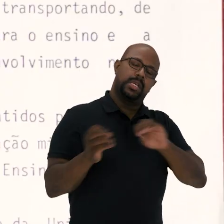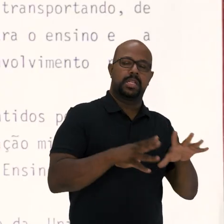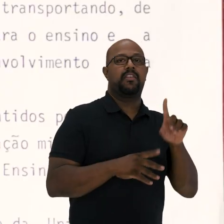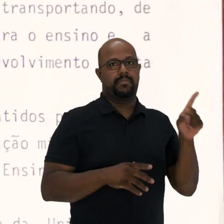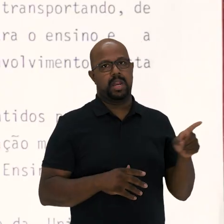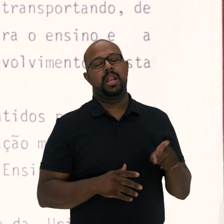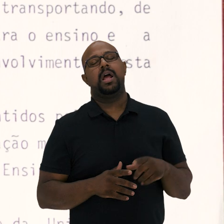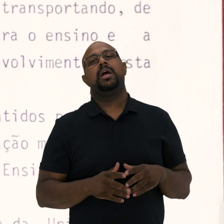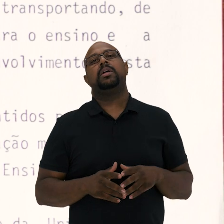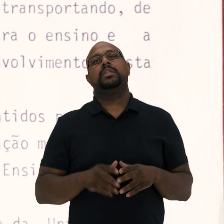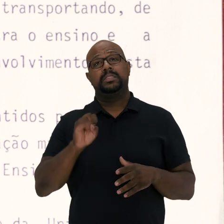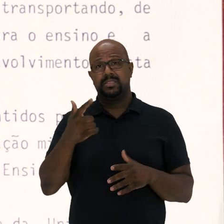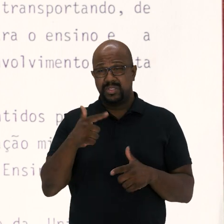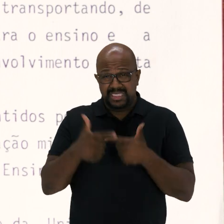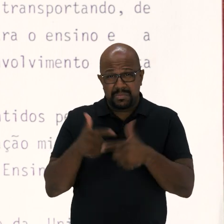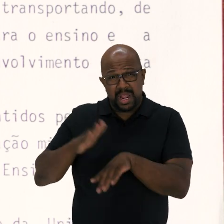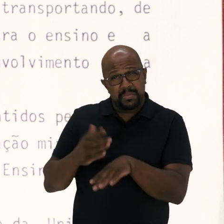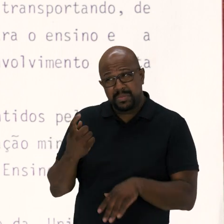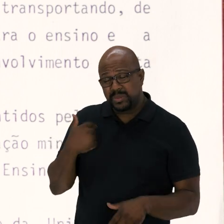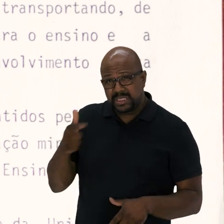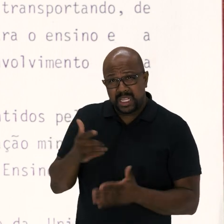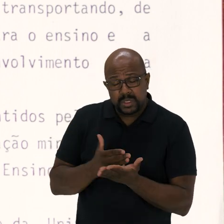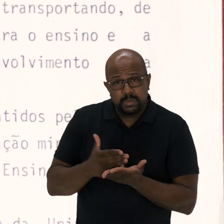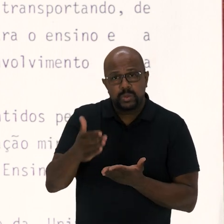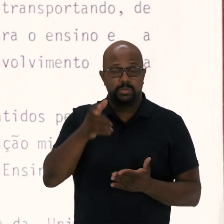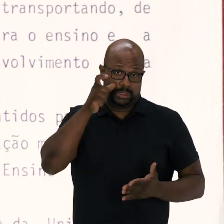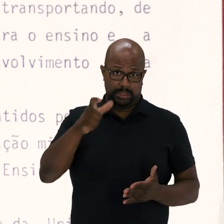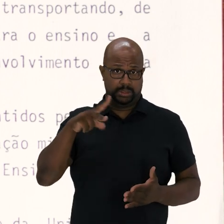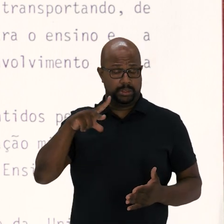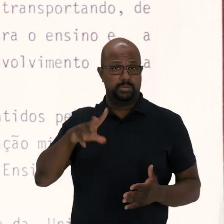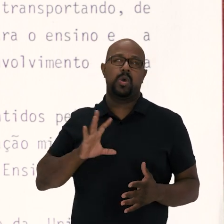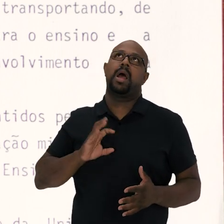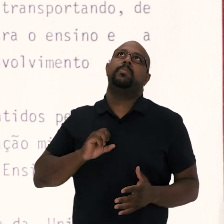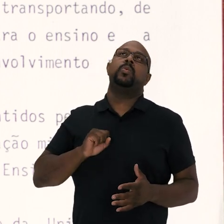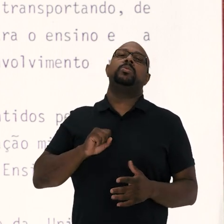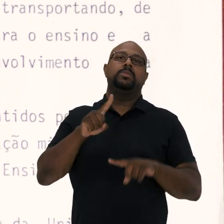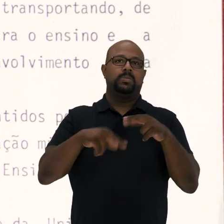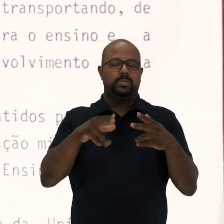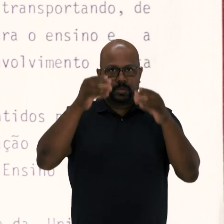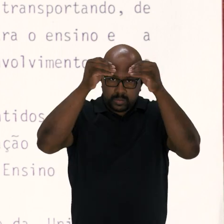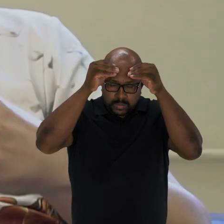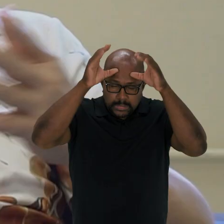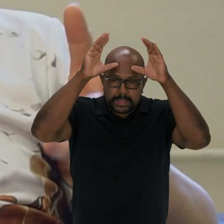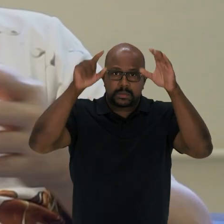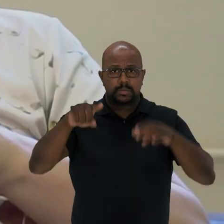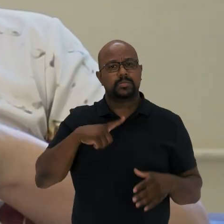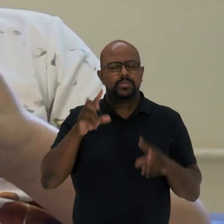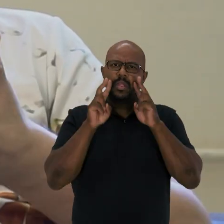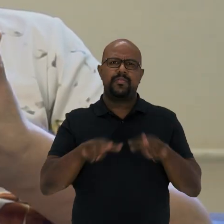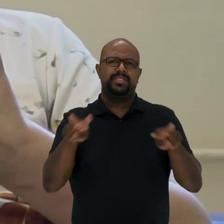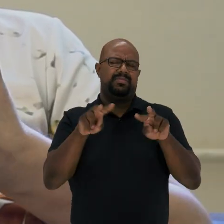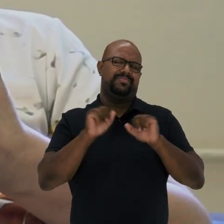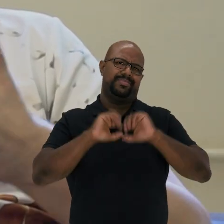pôr lá. Ou seja, se não fosse o trabalho que ele fez nessa época por interesse e por amor à questão do crescimento, ele